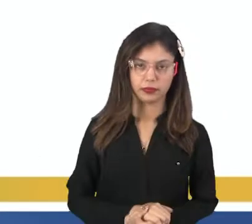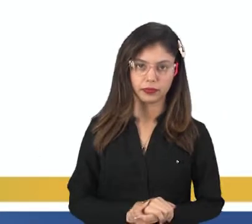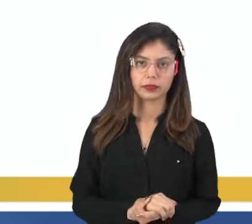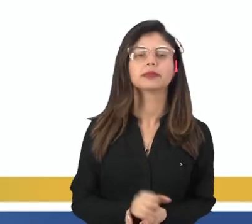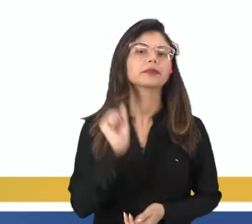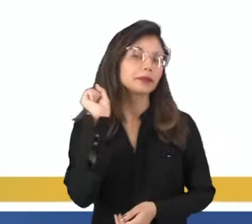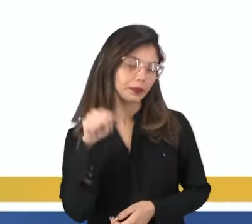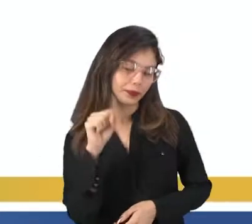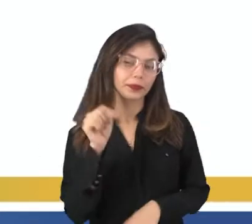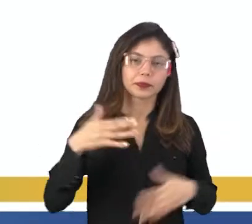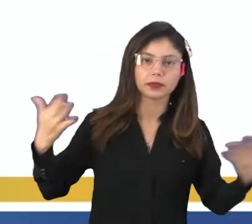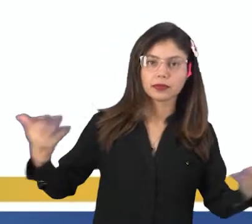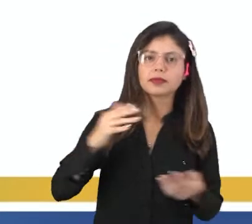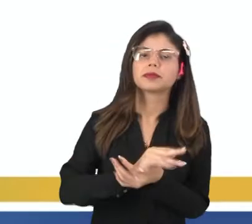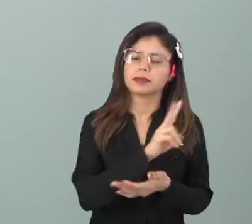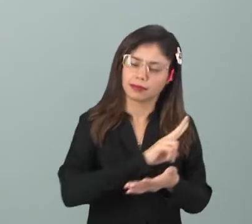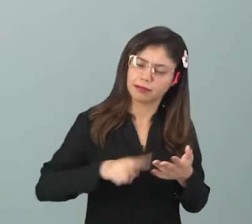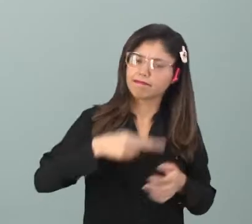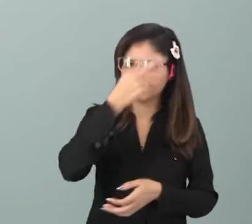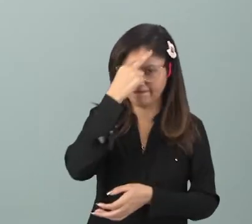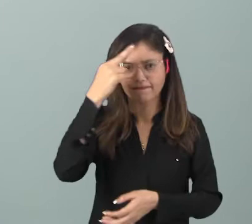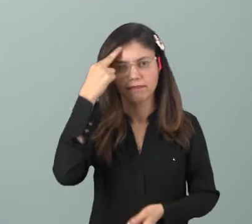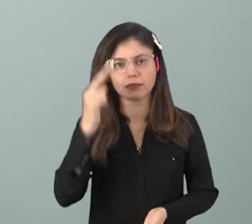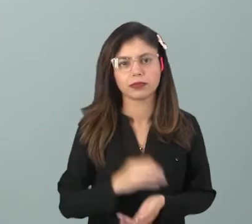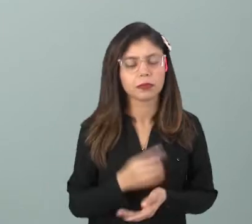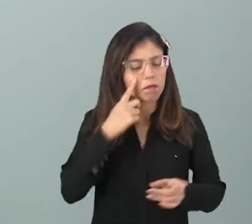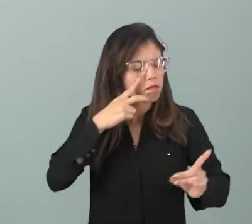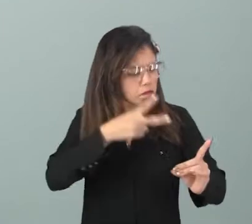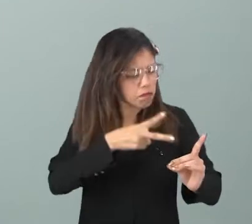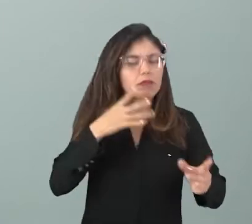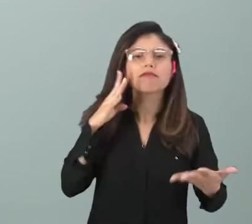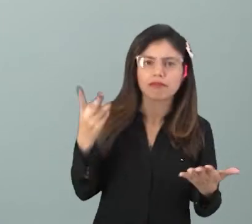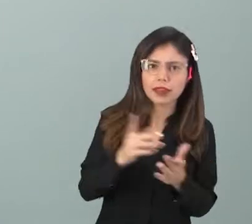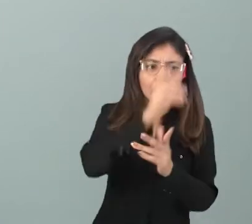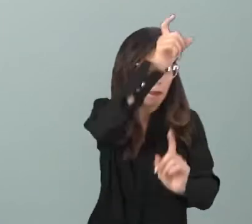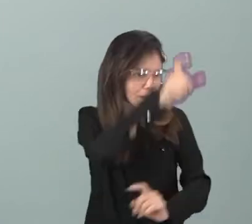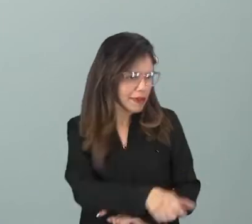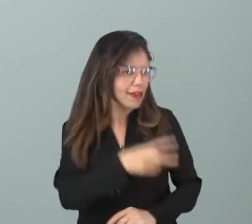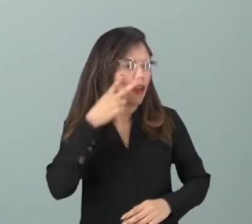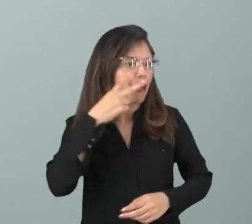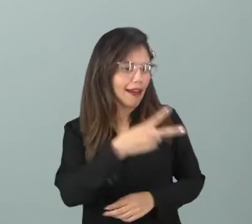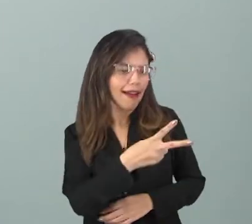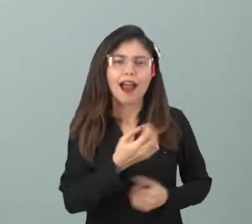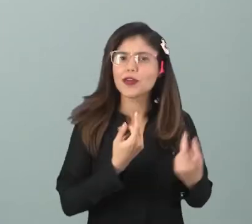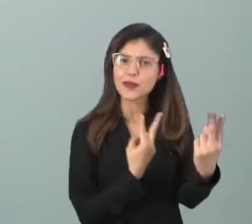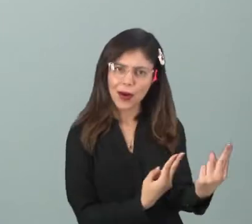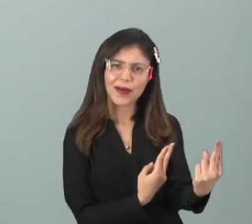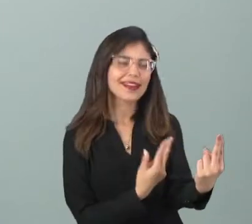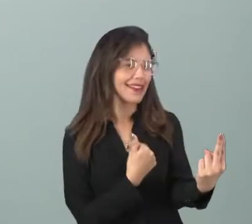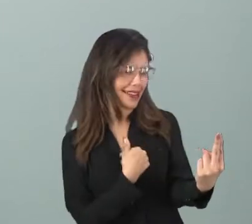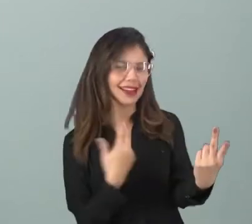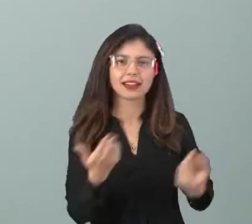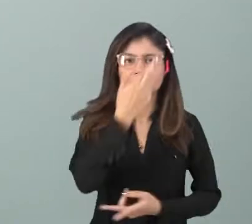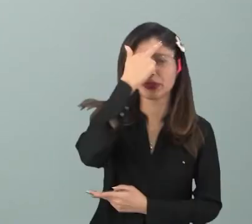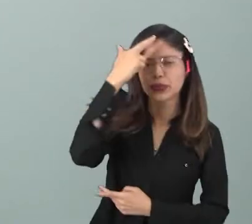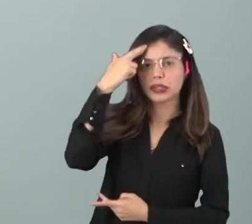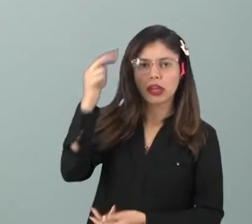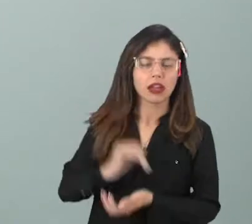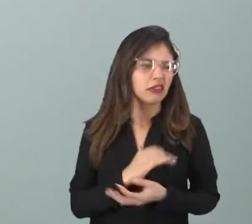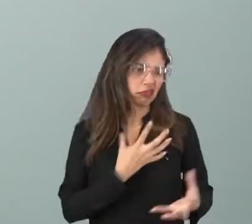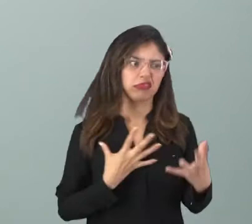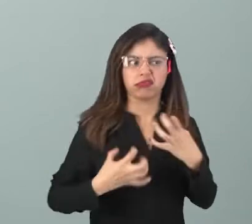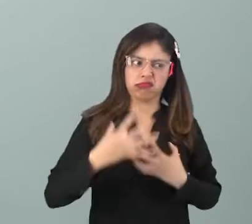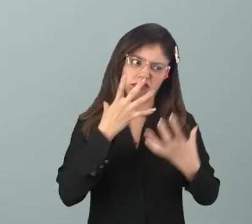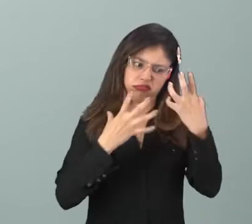é isso mesmo quem já não leu uma história e se identificou com aquele personagem ou quem já leu uma história e se